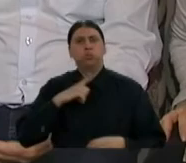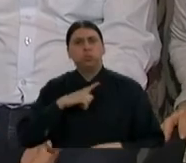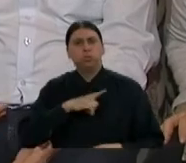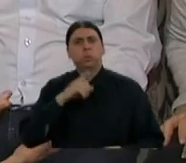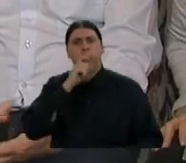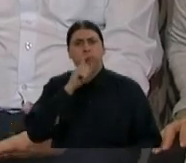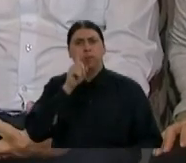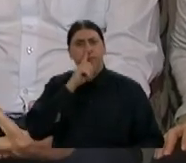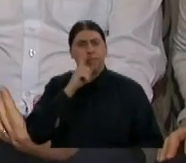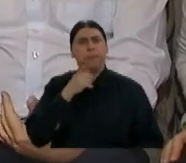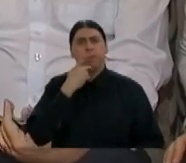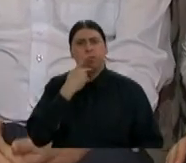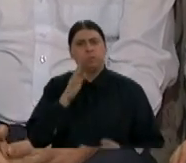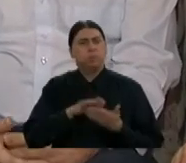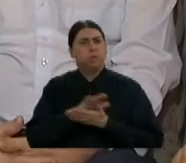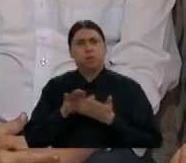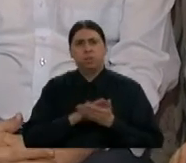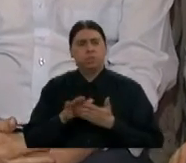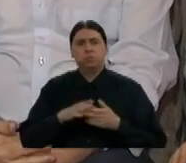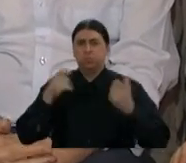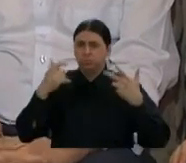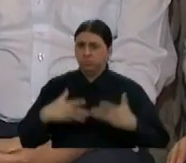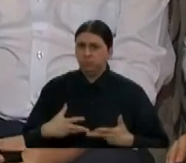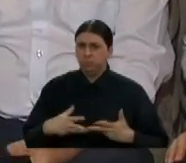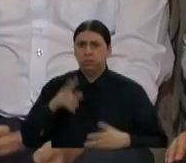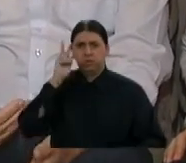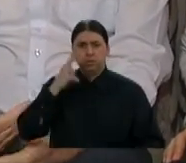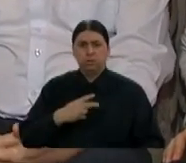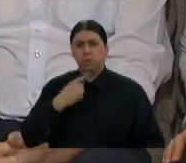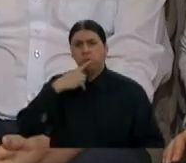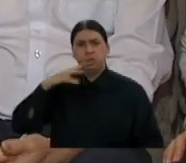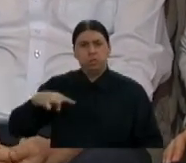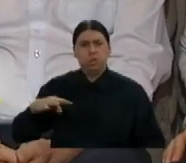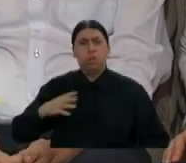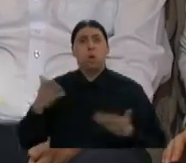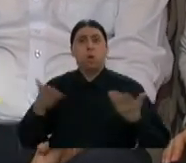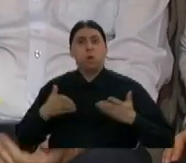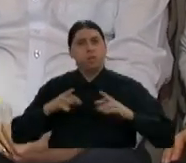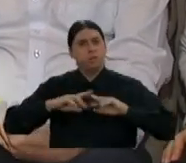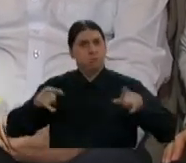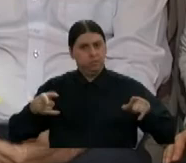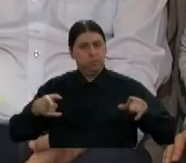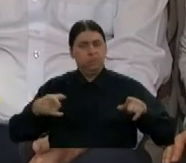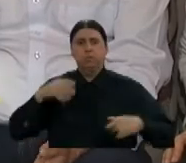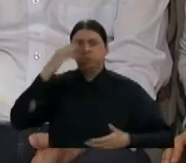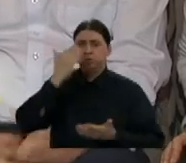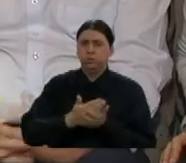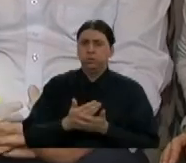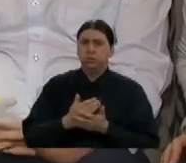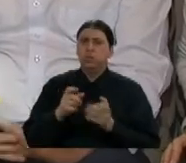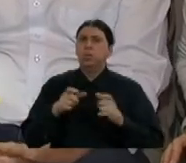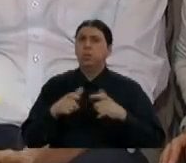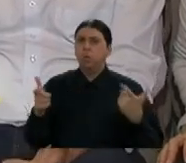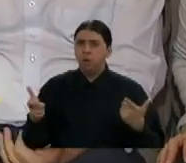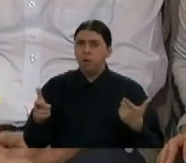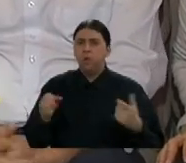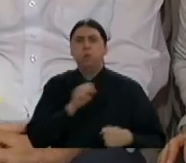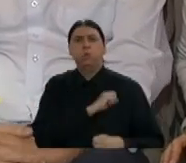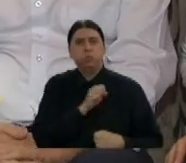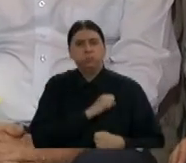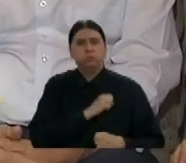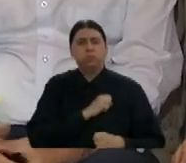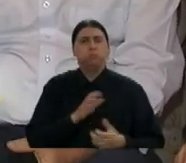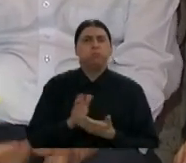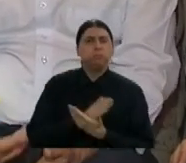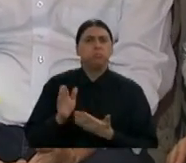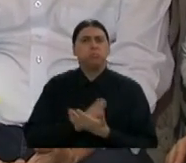pais não deveriam contar histórias para as crianças hoje já é bem diferente acredito que a maioria pelo menos